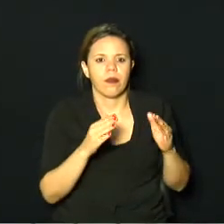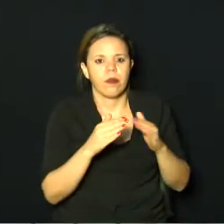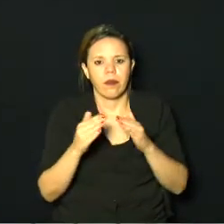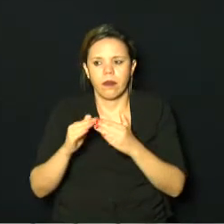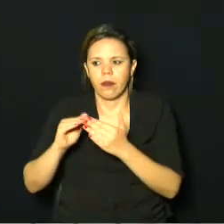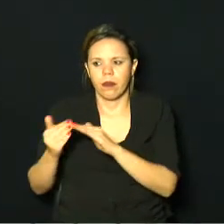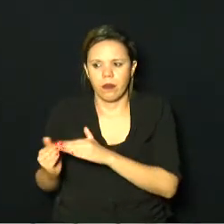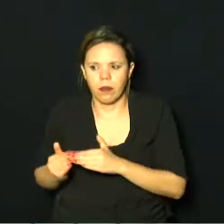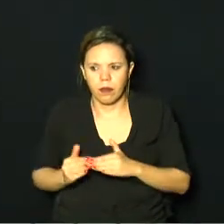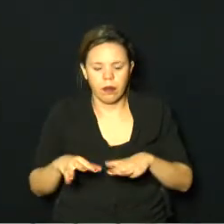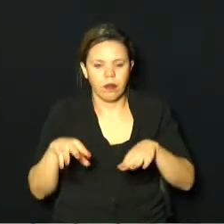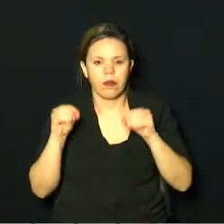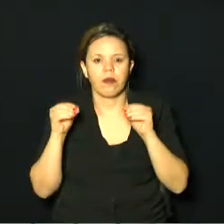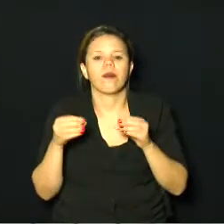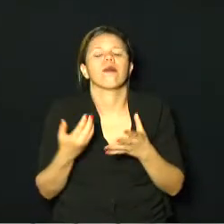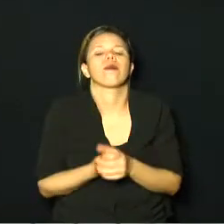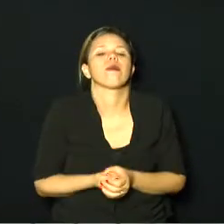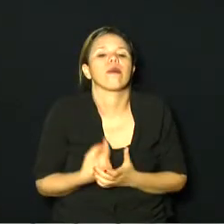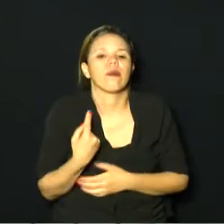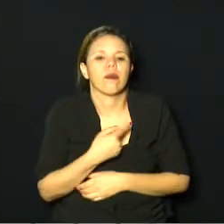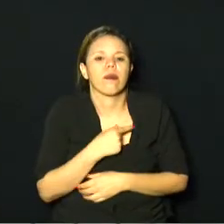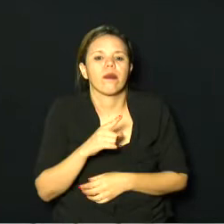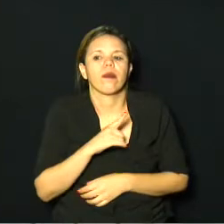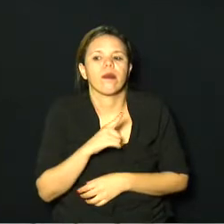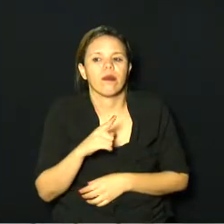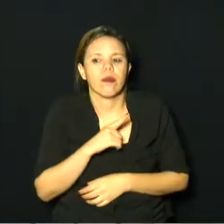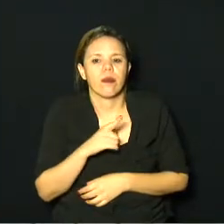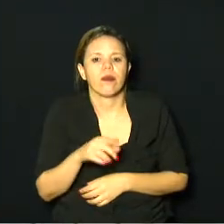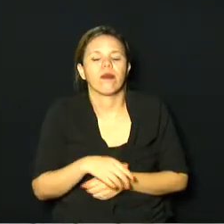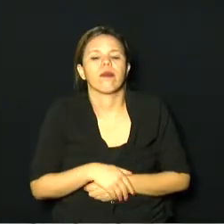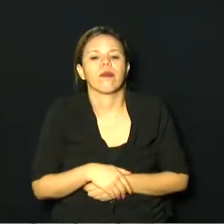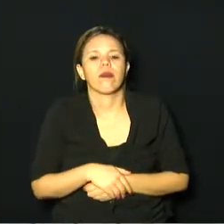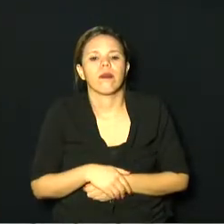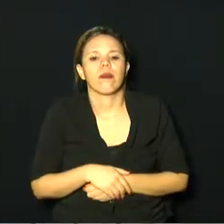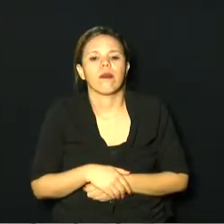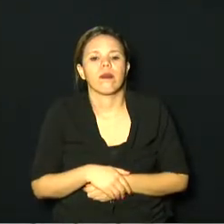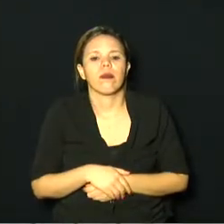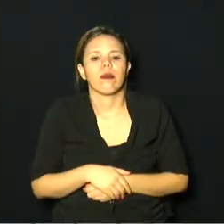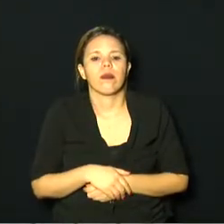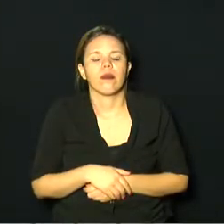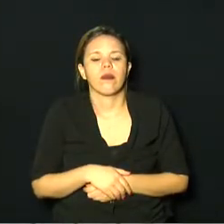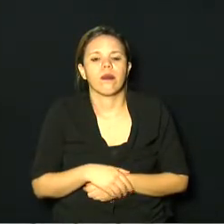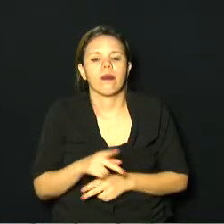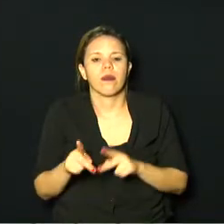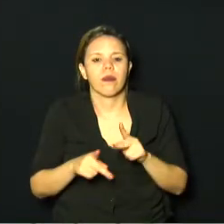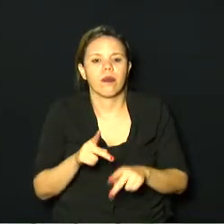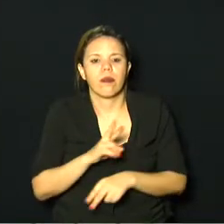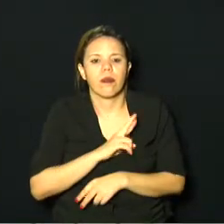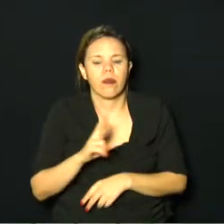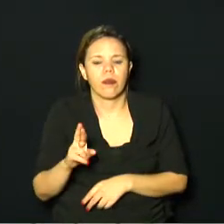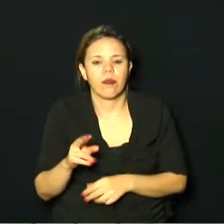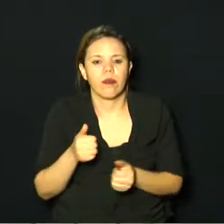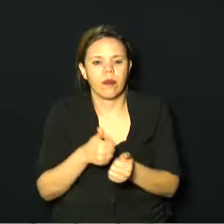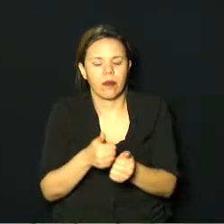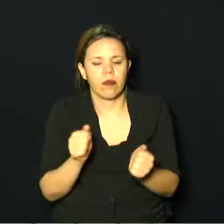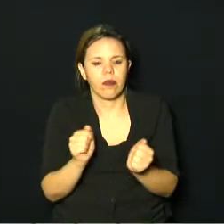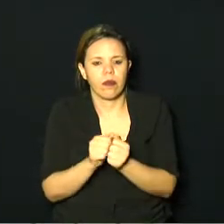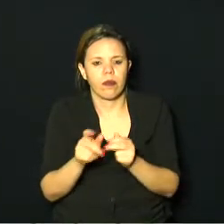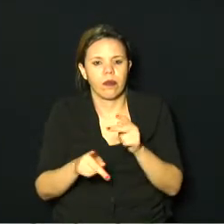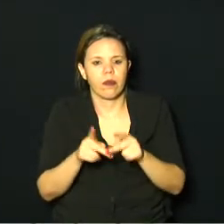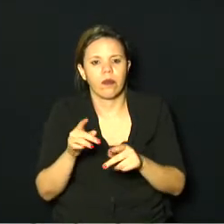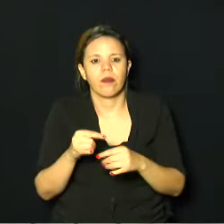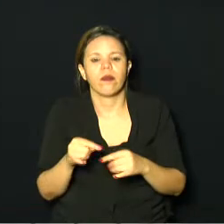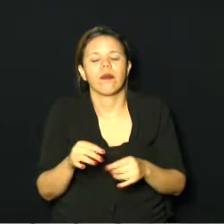área, né, a gente ter aí o clero, a religiosidade ao lado desse povo